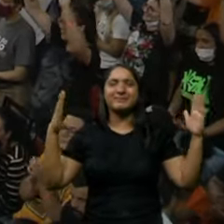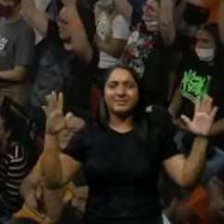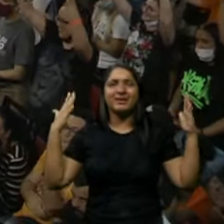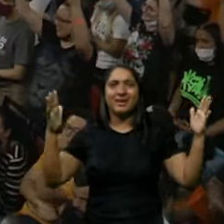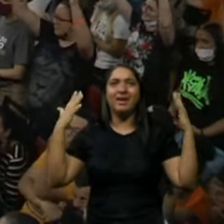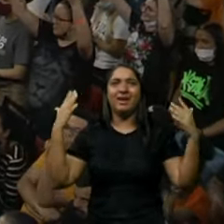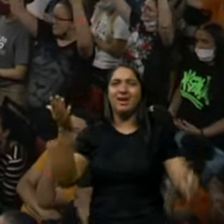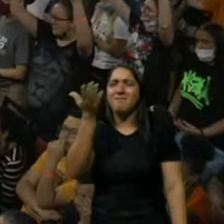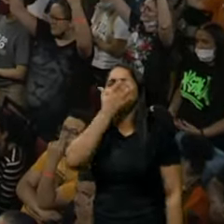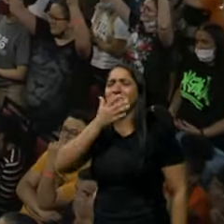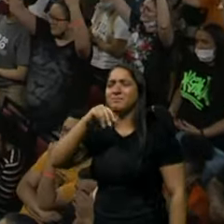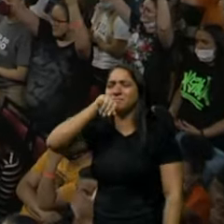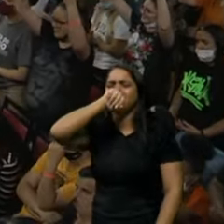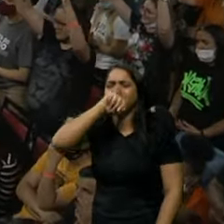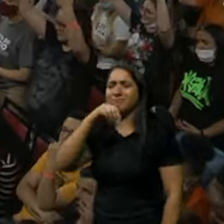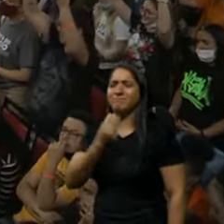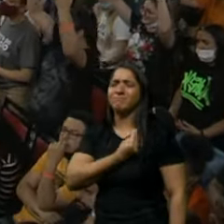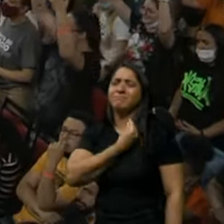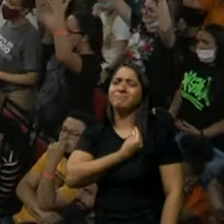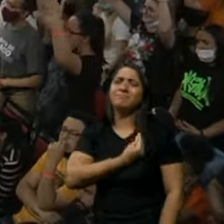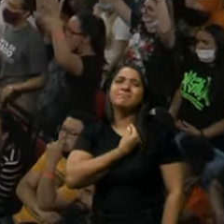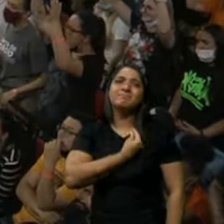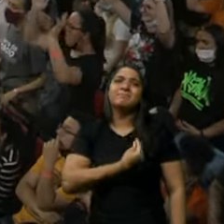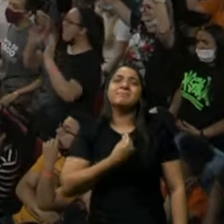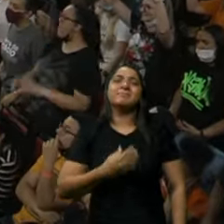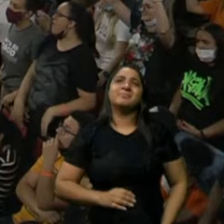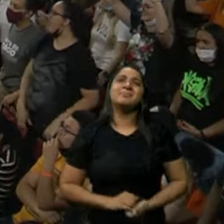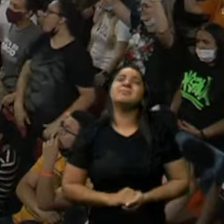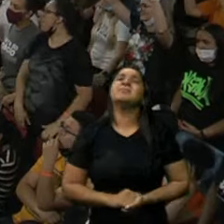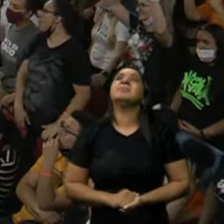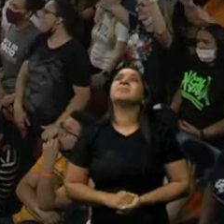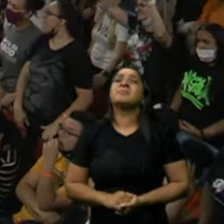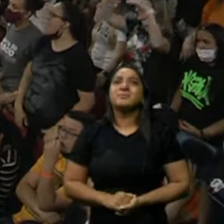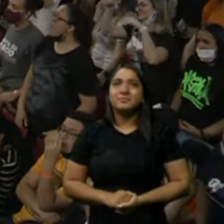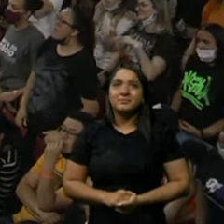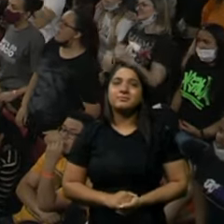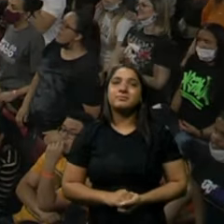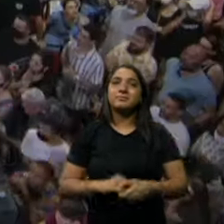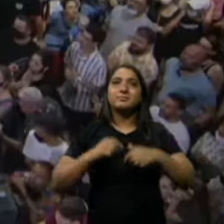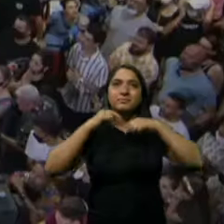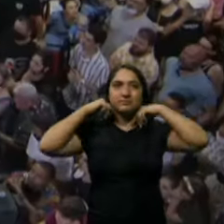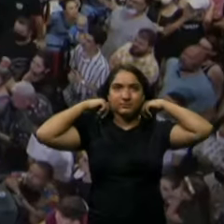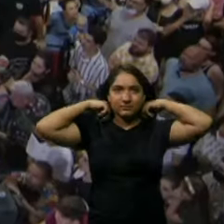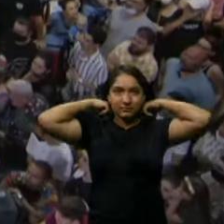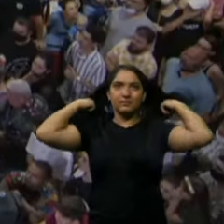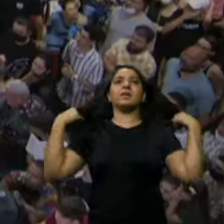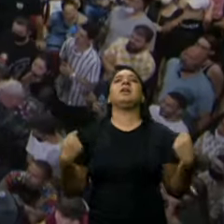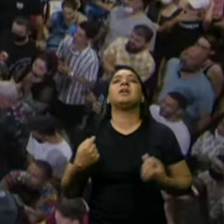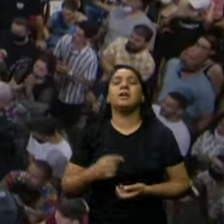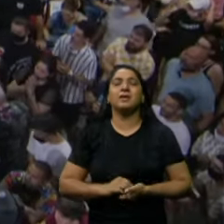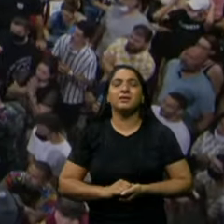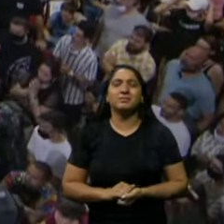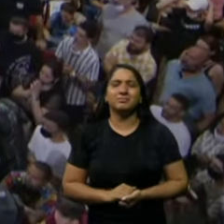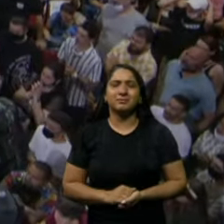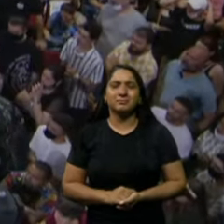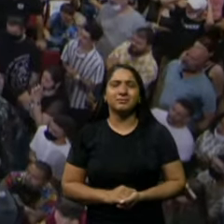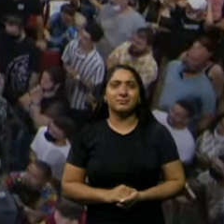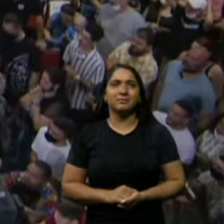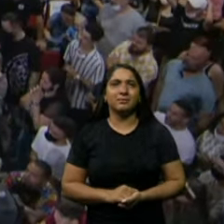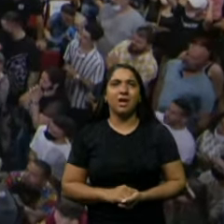o pai nosso que estás nos céus espera aí espera aí ó em Portugal o